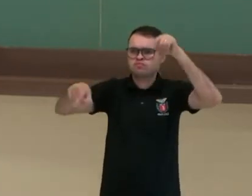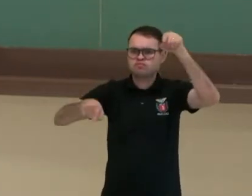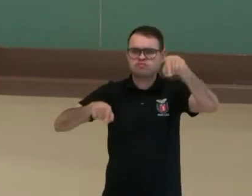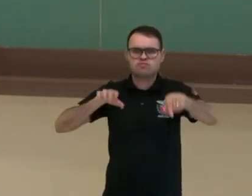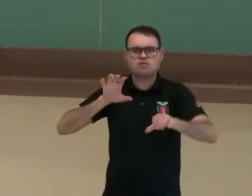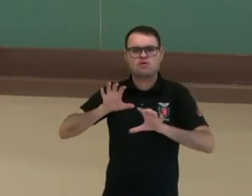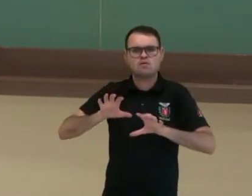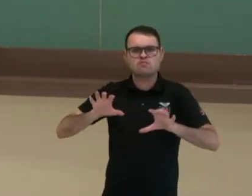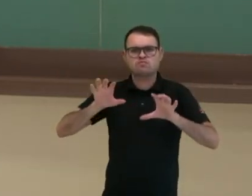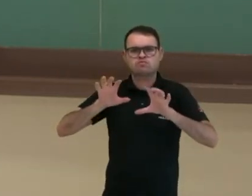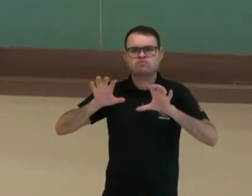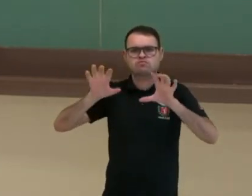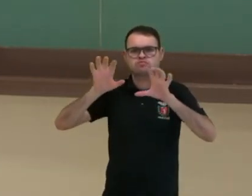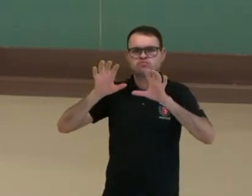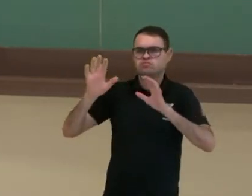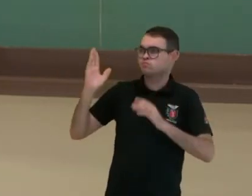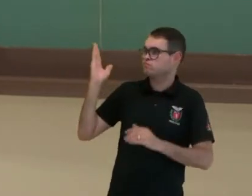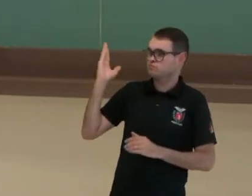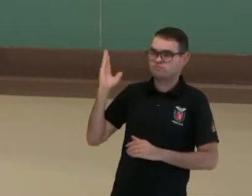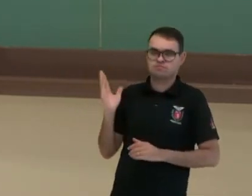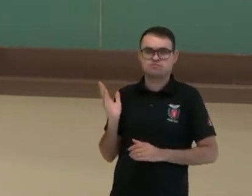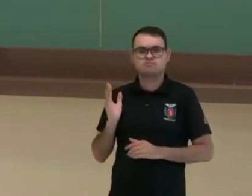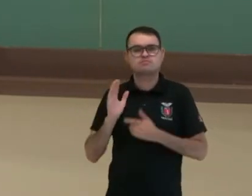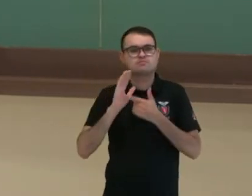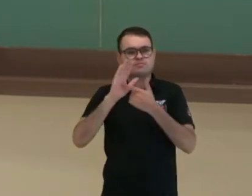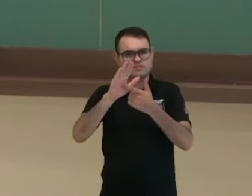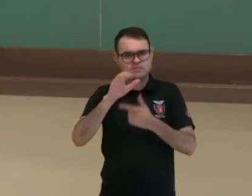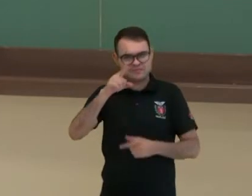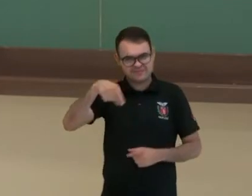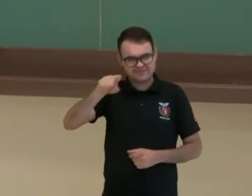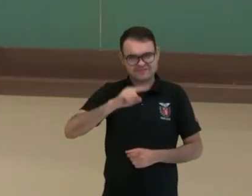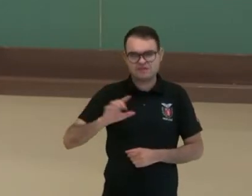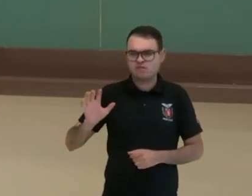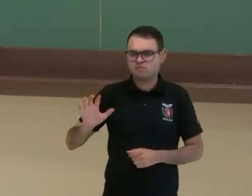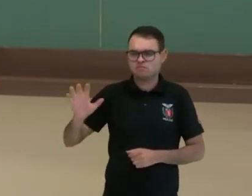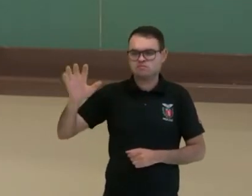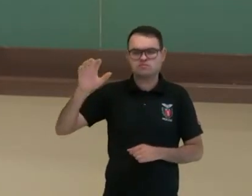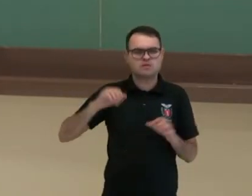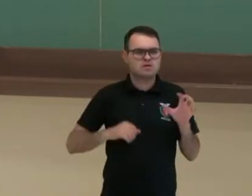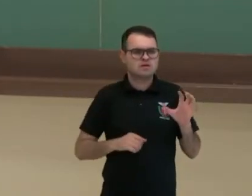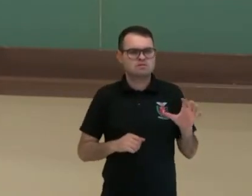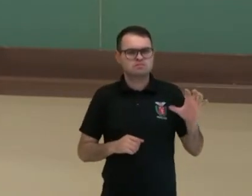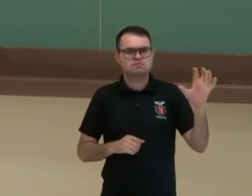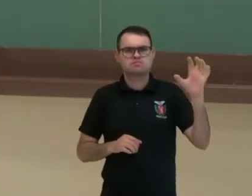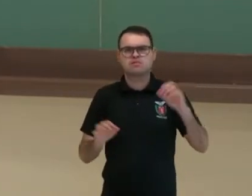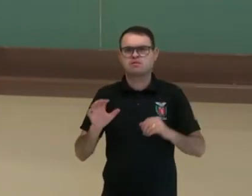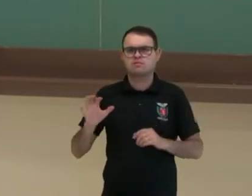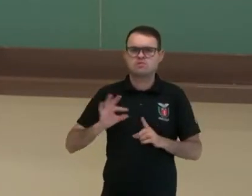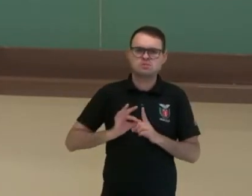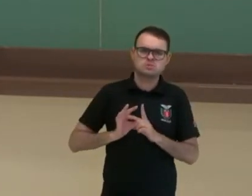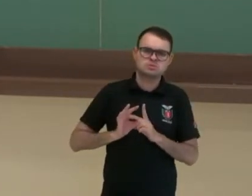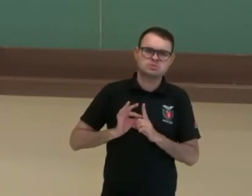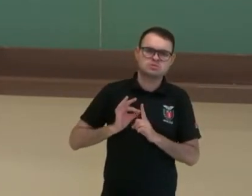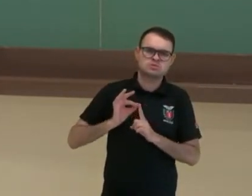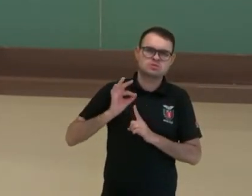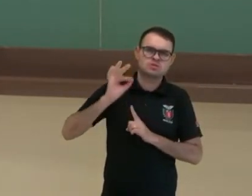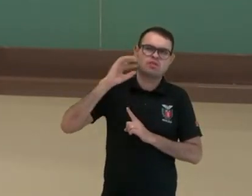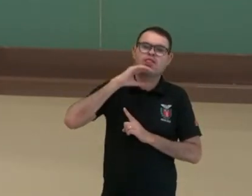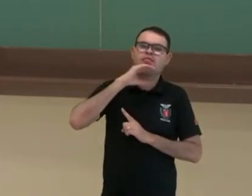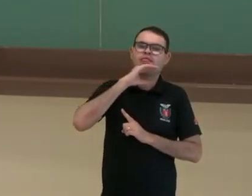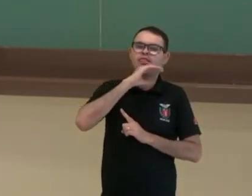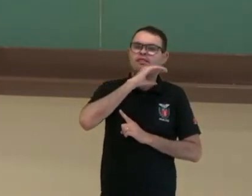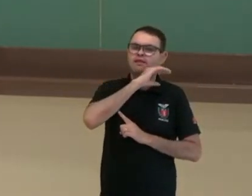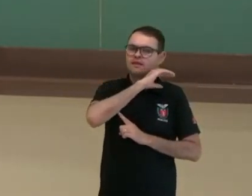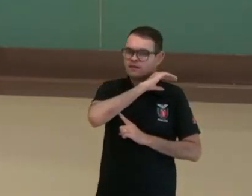alguns desses esses que eu apresentei para você. Além disso, as altas temperaturas, a ausência da água no estado